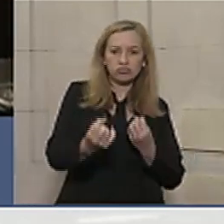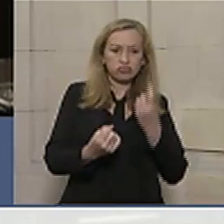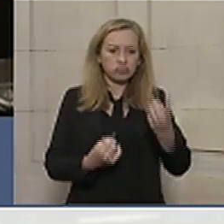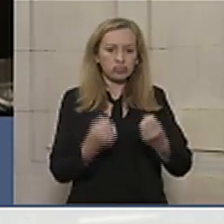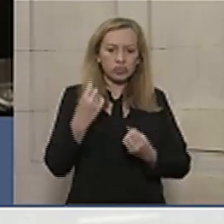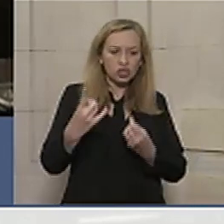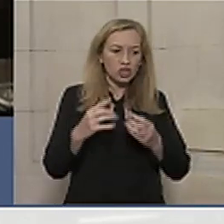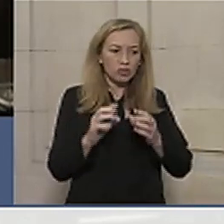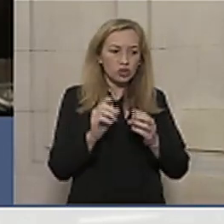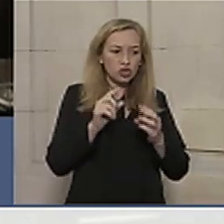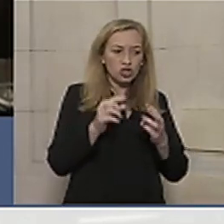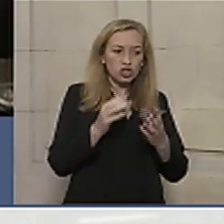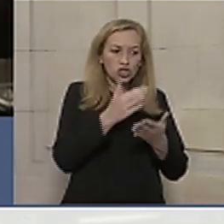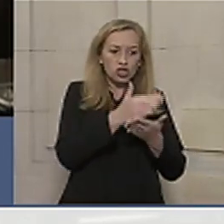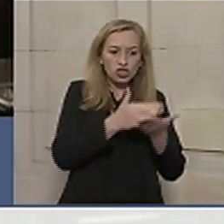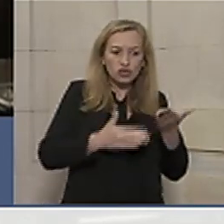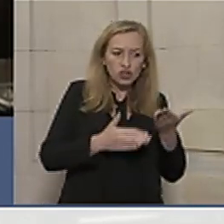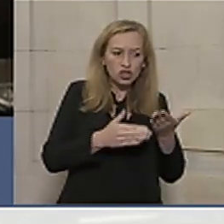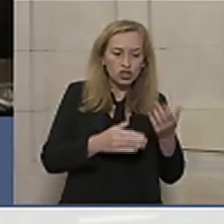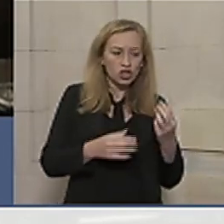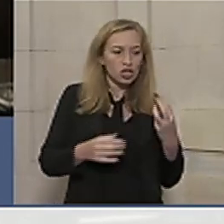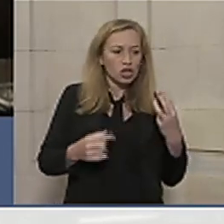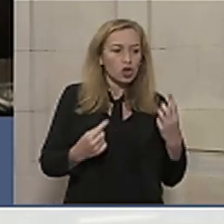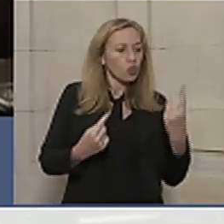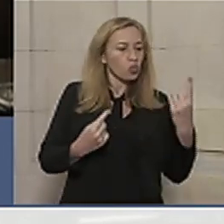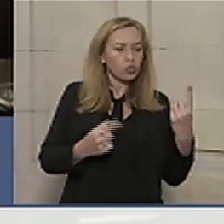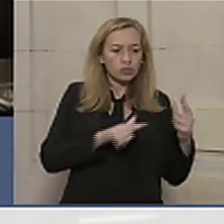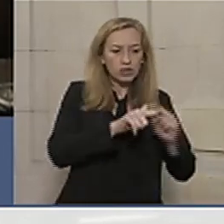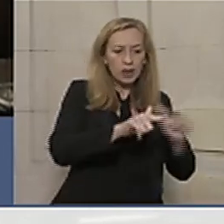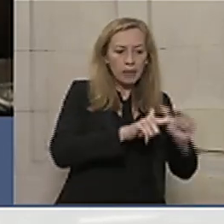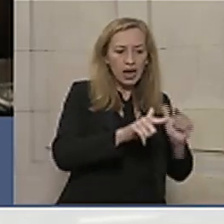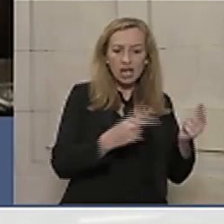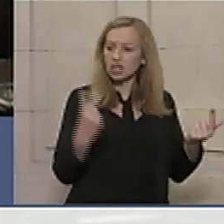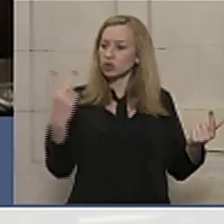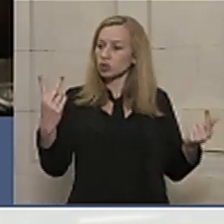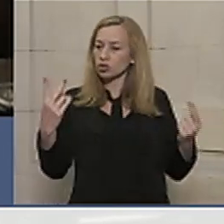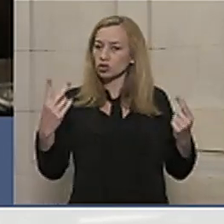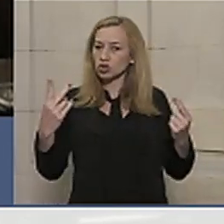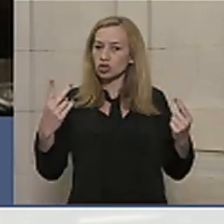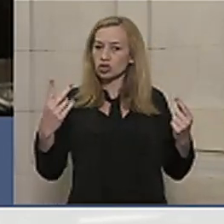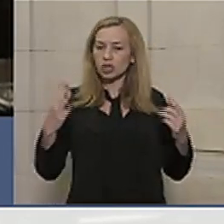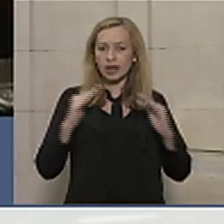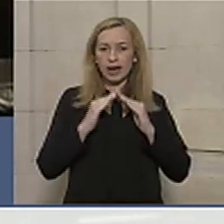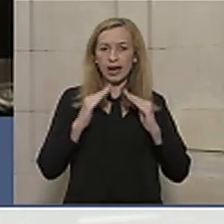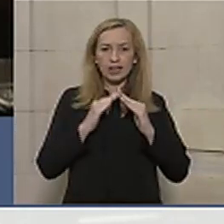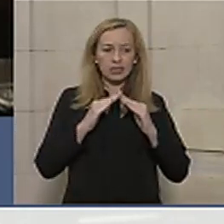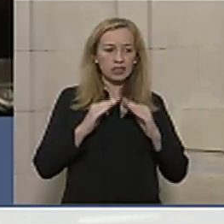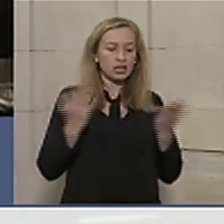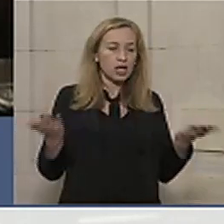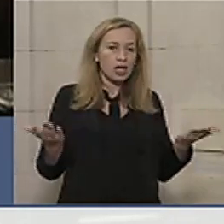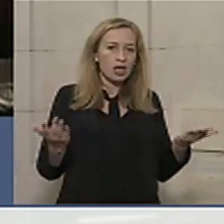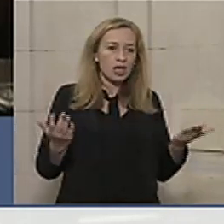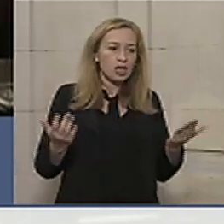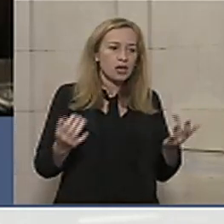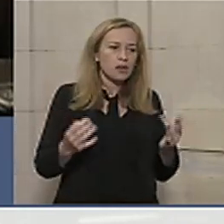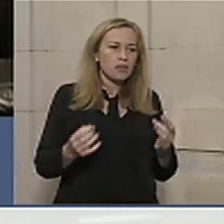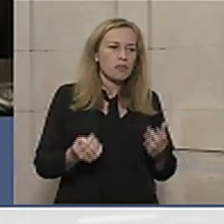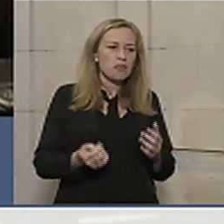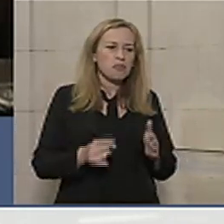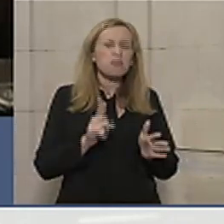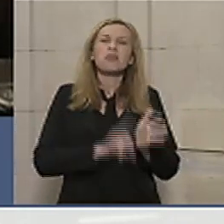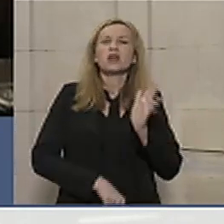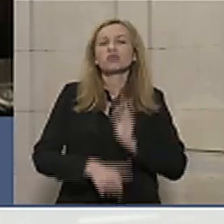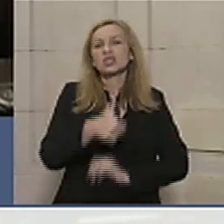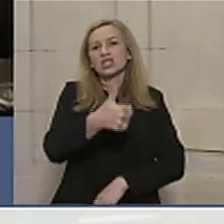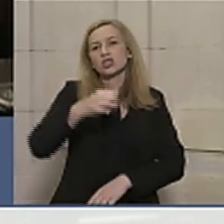por 3, porque enquanto um trabalha, tem aproximadamente 2 ou 3 de folga para fazer a cobertura. Nós temos aí menos de 180